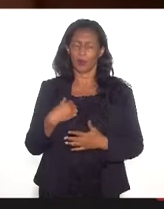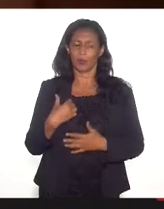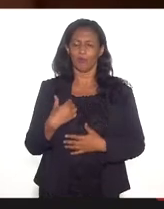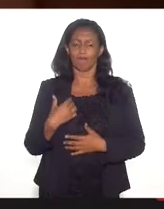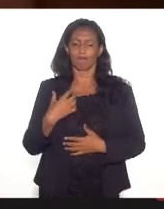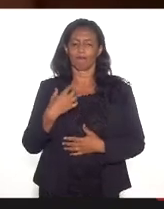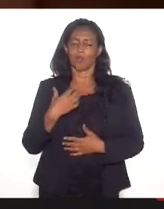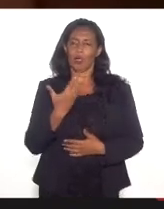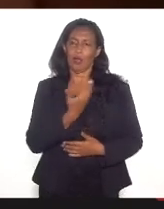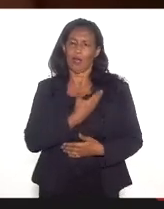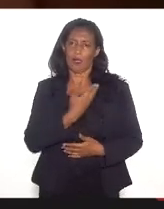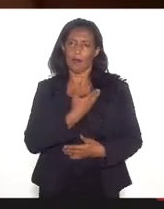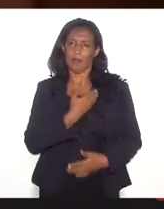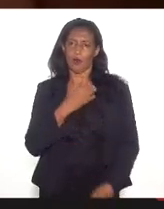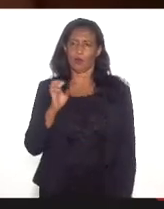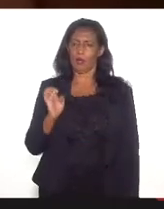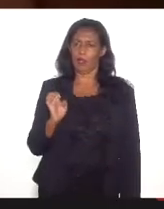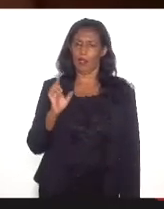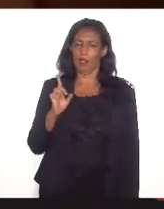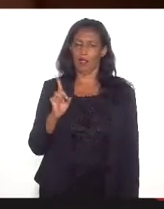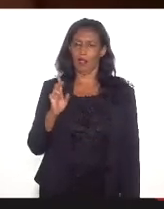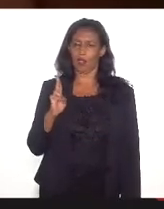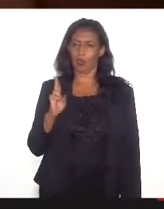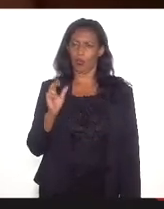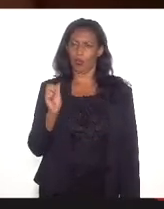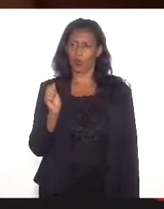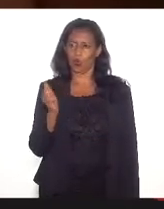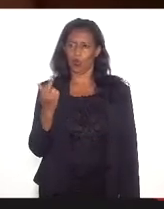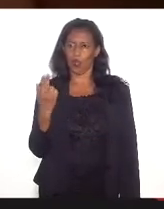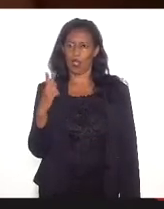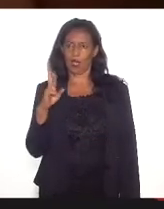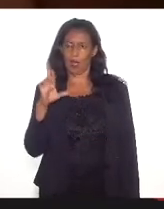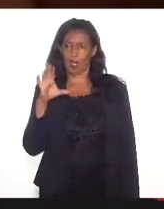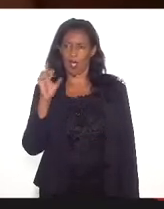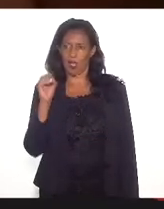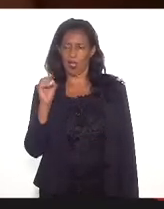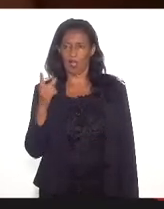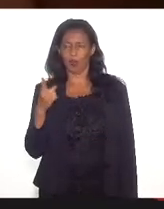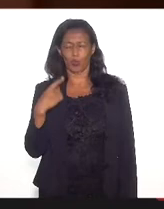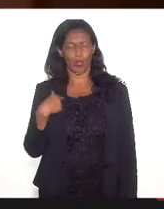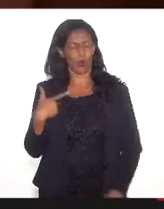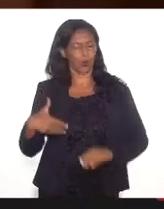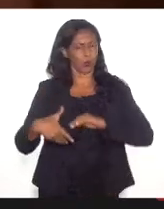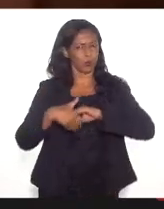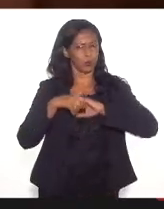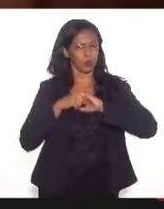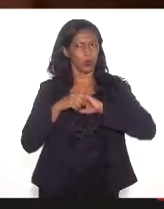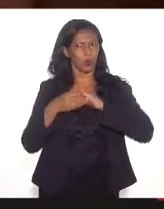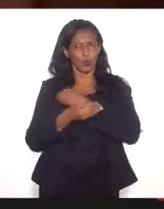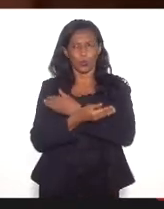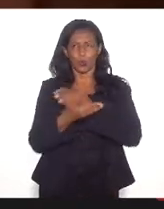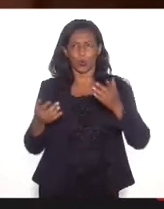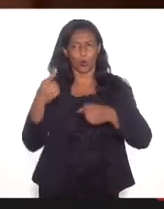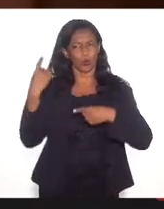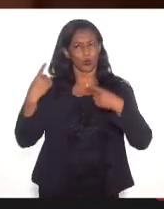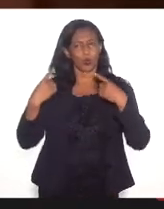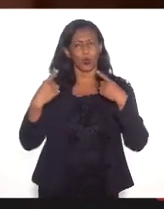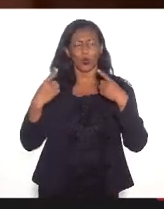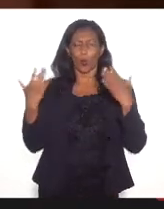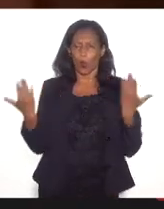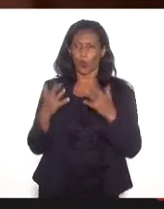o meu querido amigo Eduardo Suplicy, em nome de Suplicy Saúdo, todo mundo que está aqui neste debate.